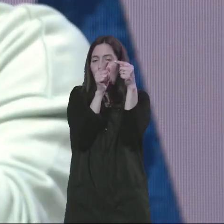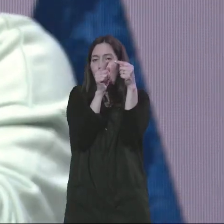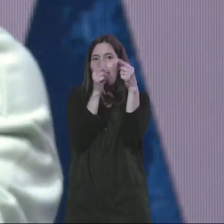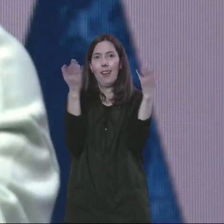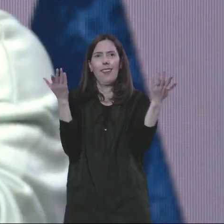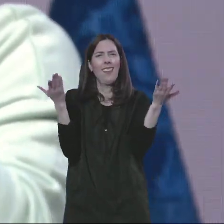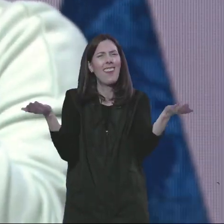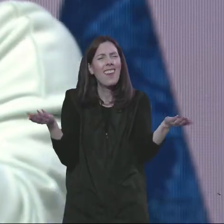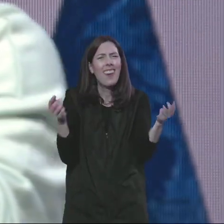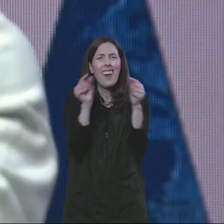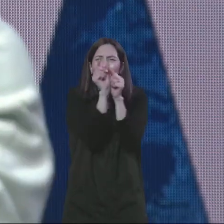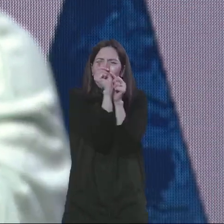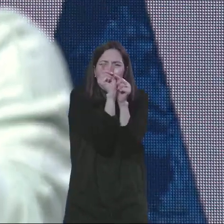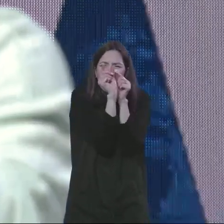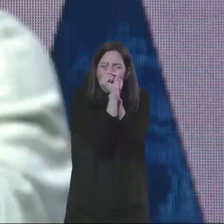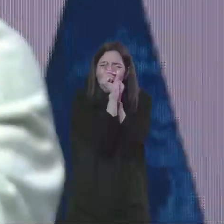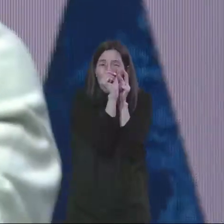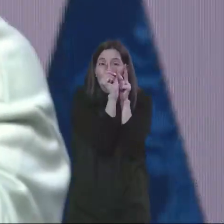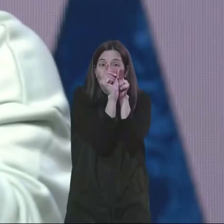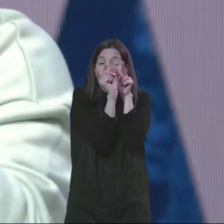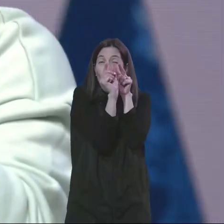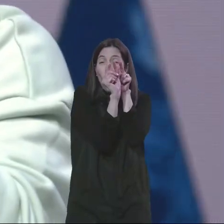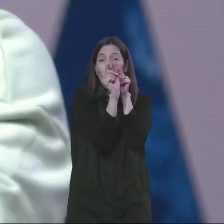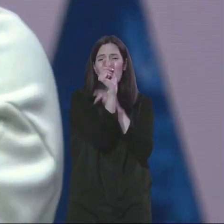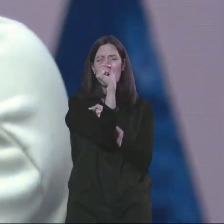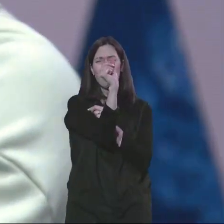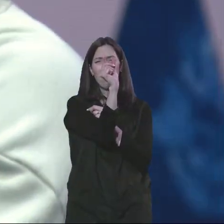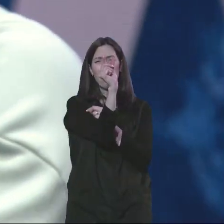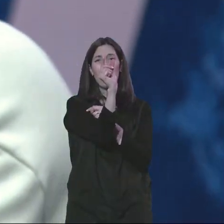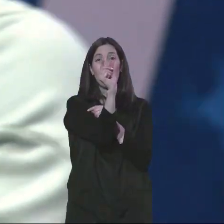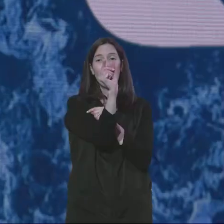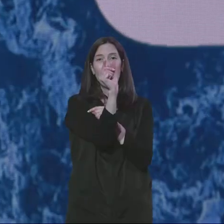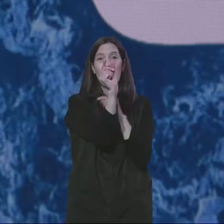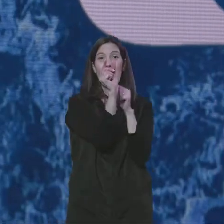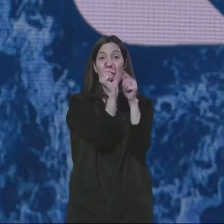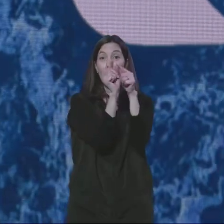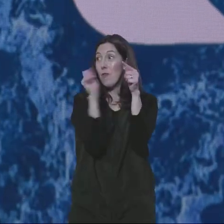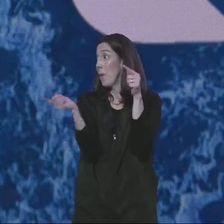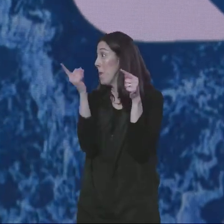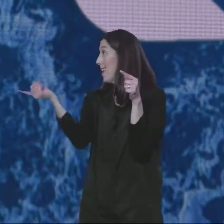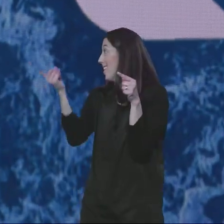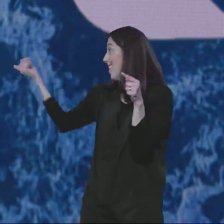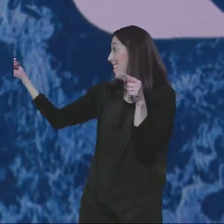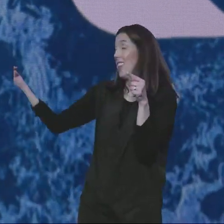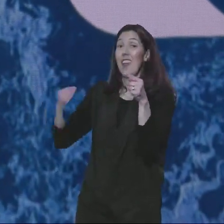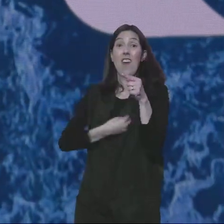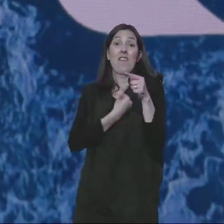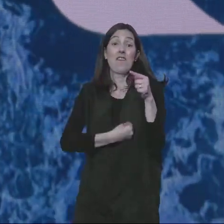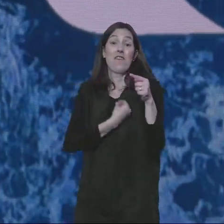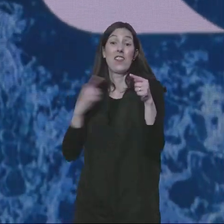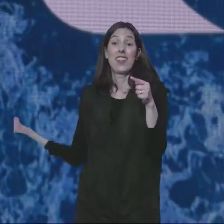A gente fica aqui olhando para isso aqui, quando tem isso aqui para viver ainda.